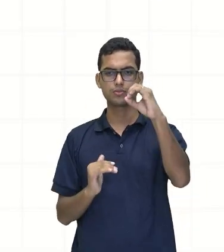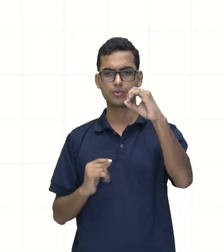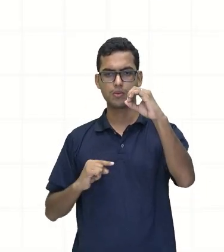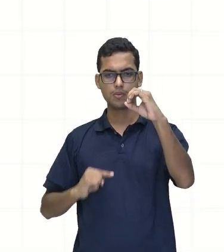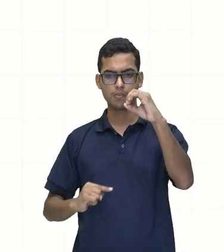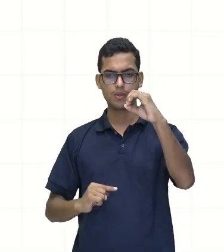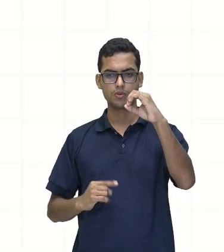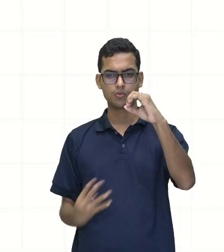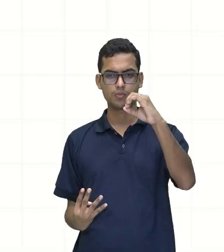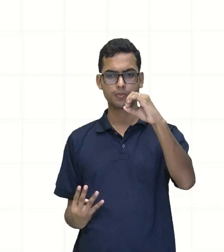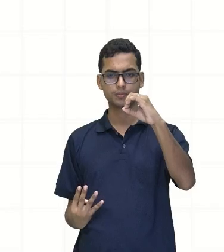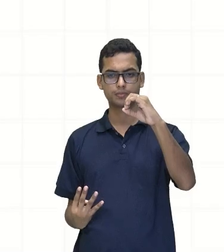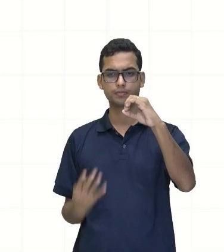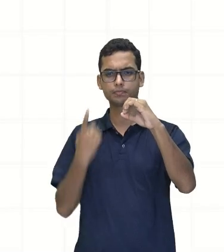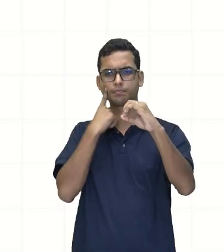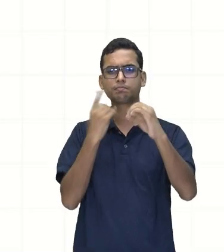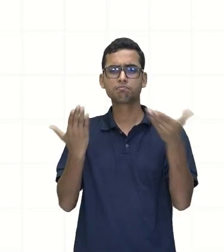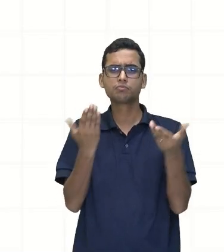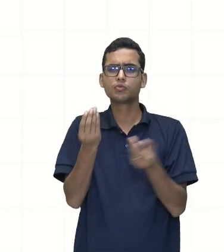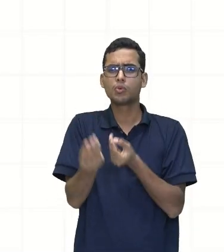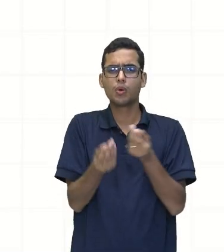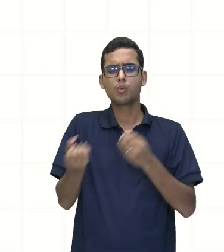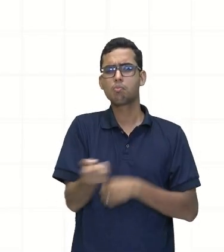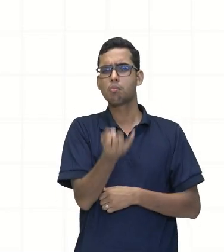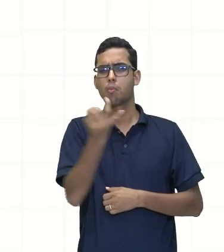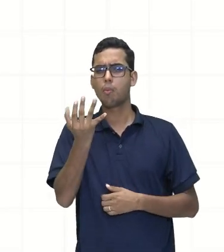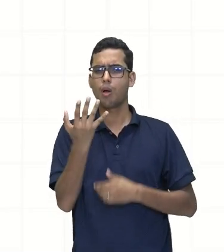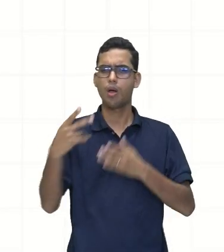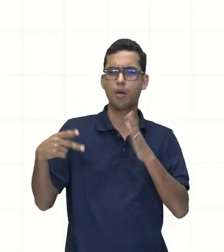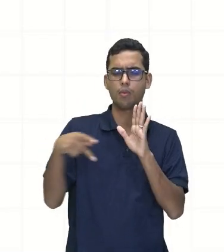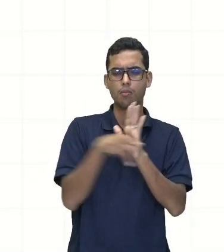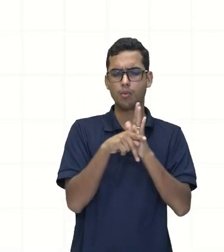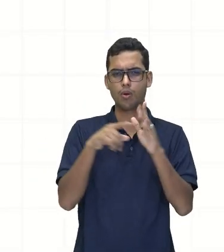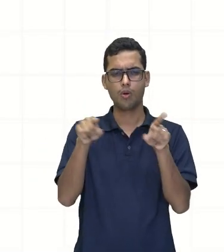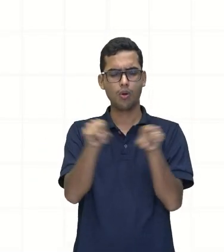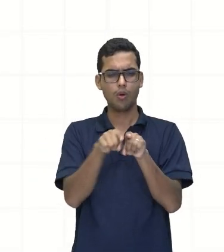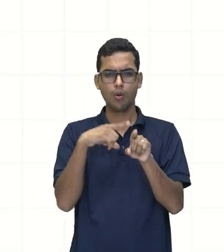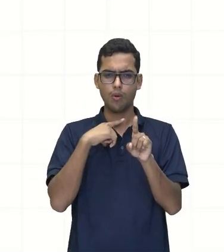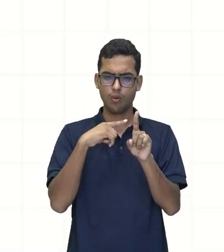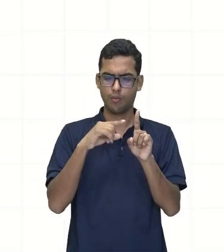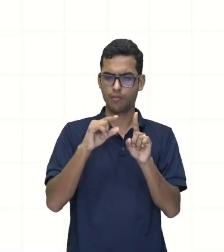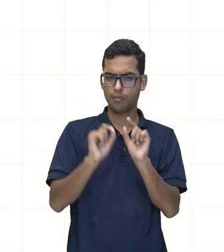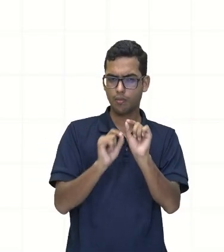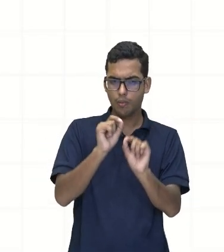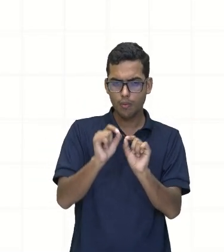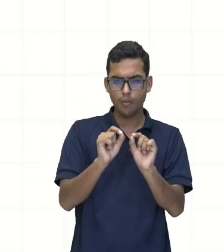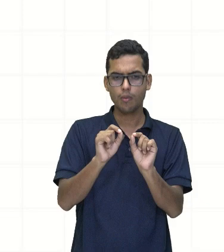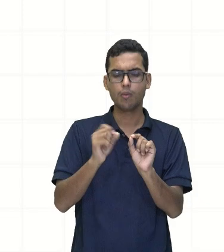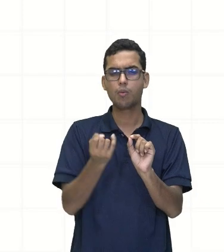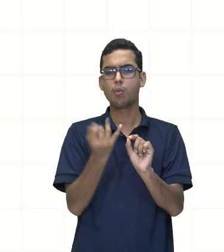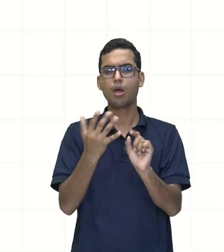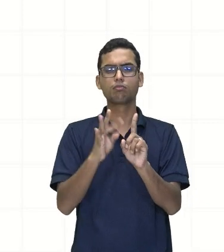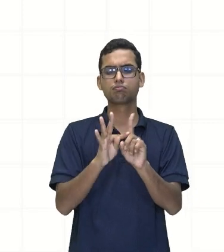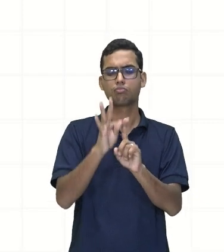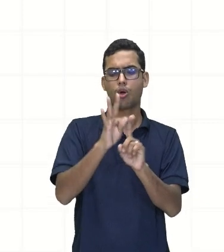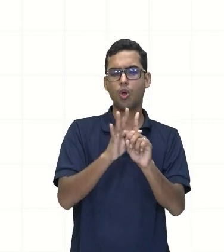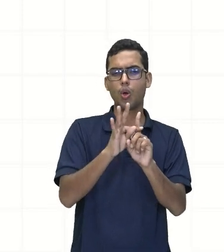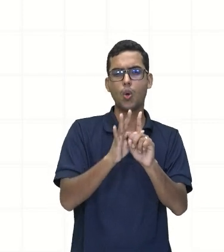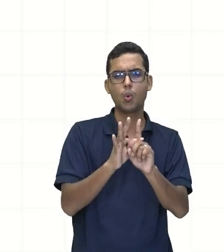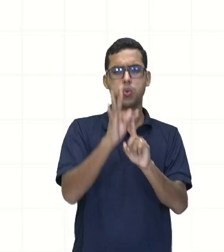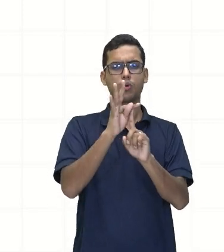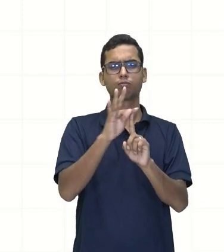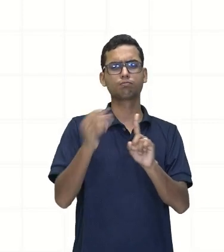Quantos graus aumentou. Estava aqui no menos 4, ó, 1 grau. 2